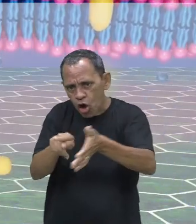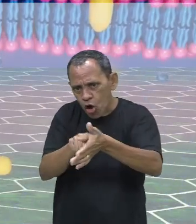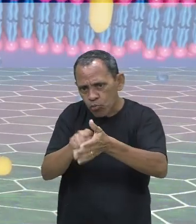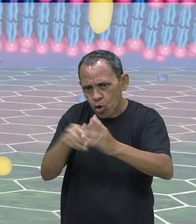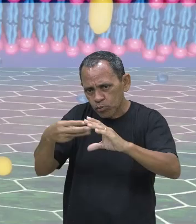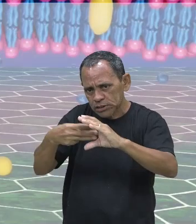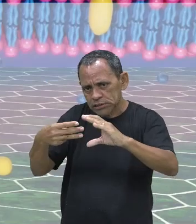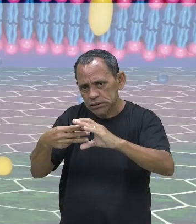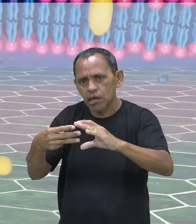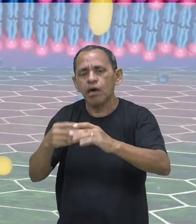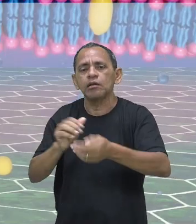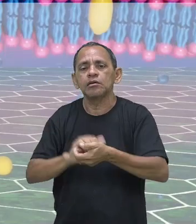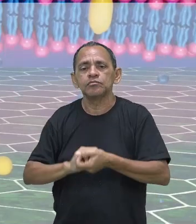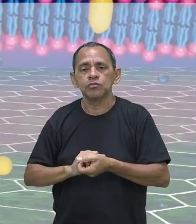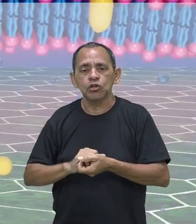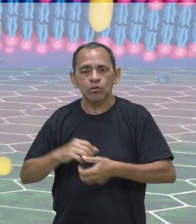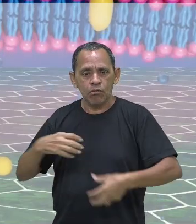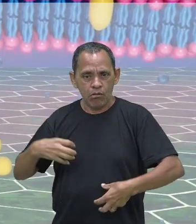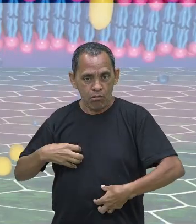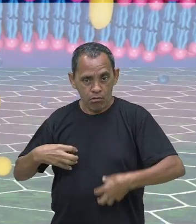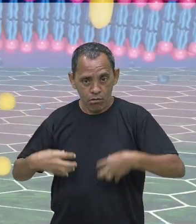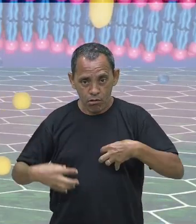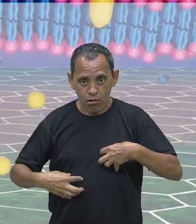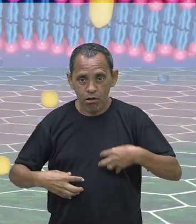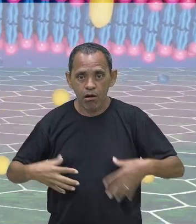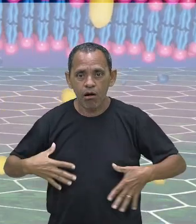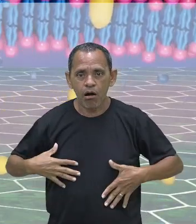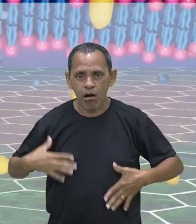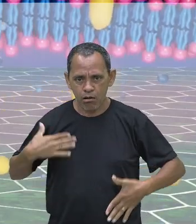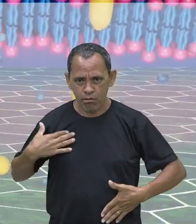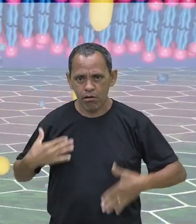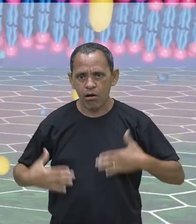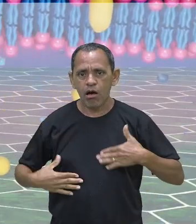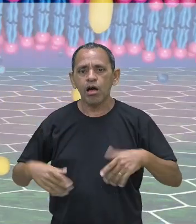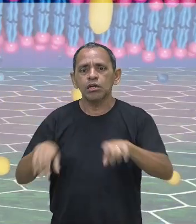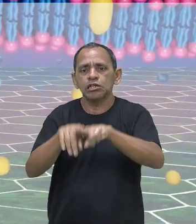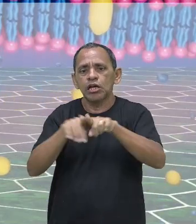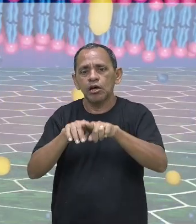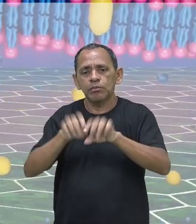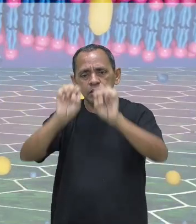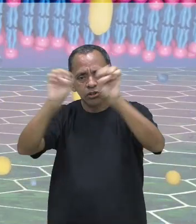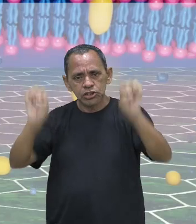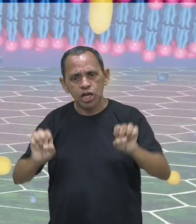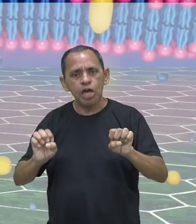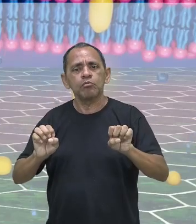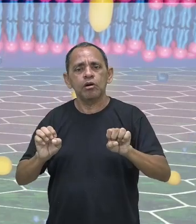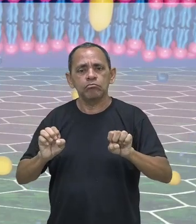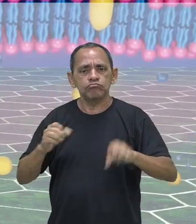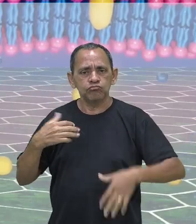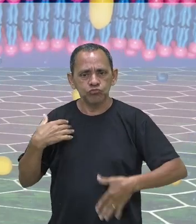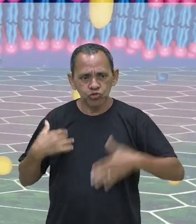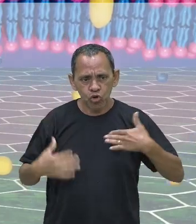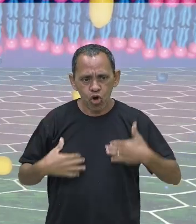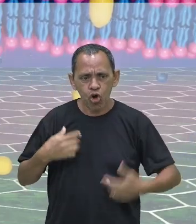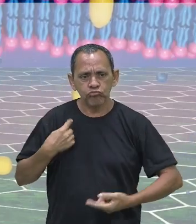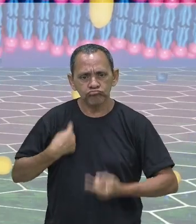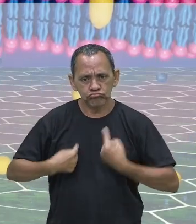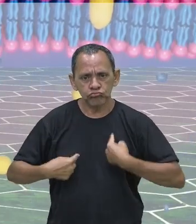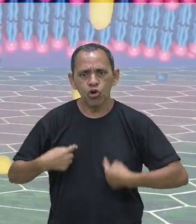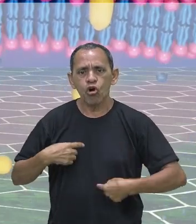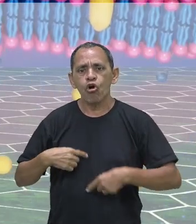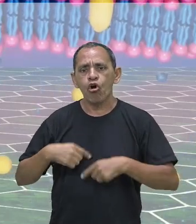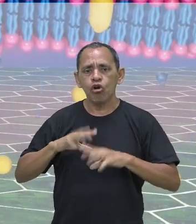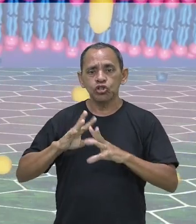organização, órgãos, sistemas e o organismo como um todo. Mas para isso, para nós